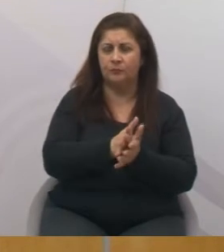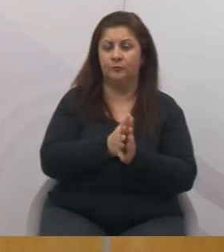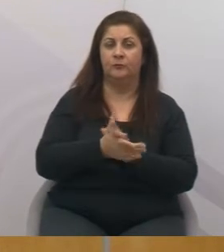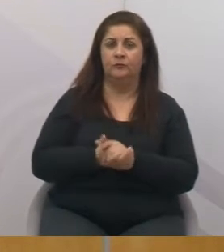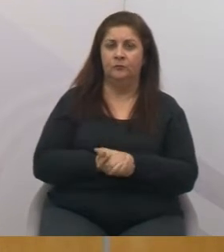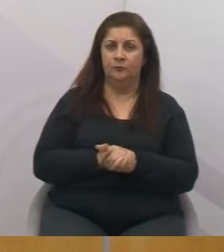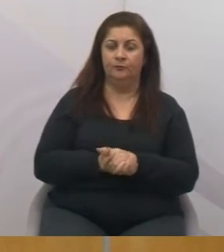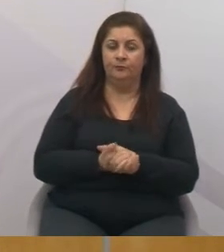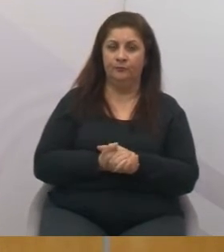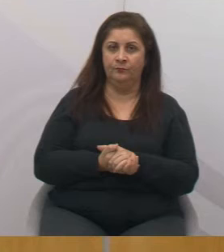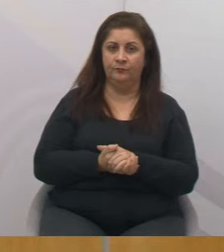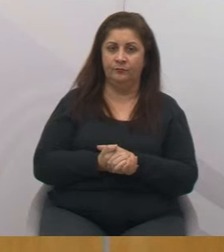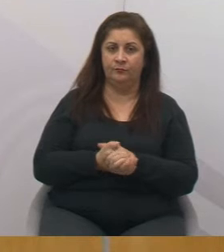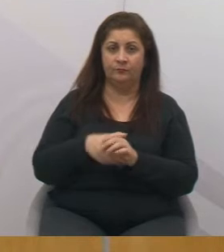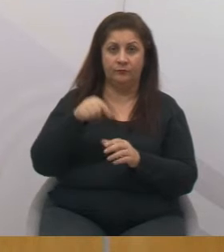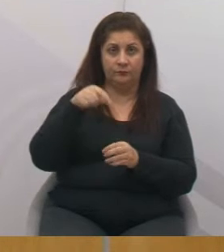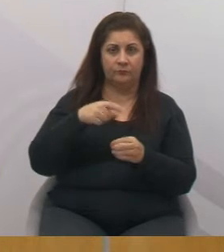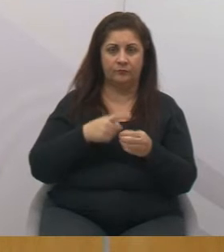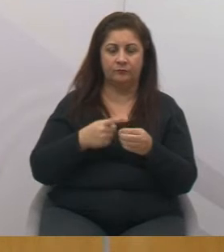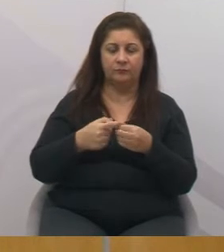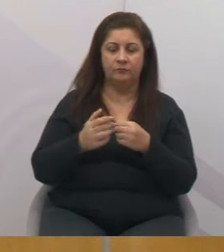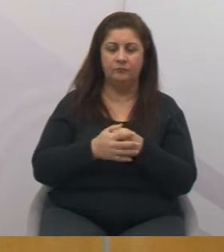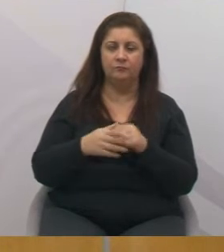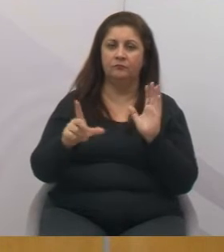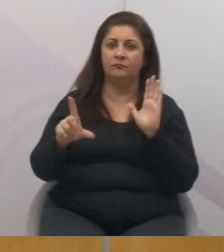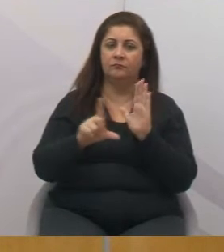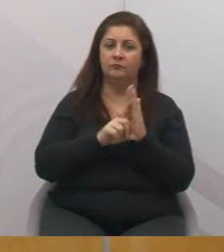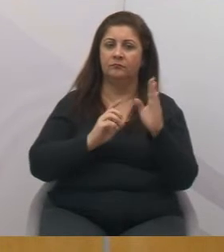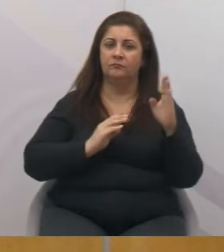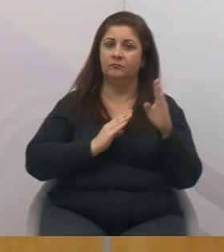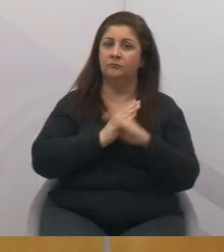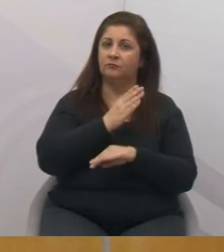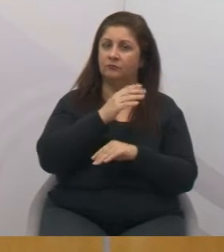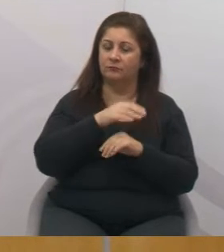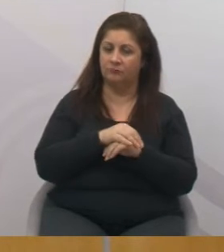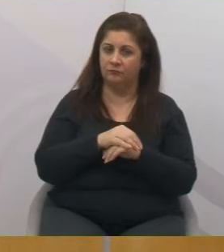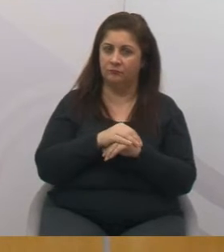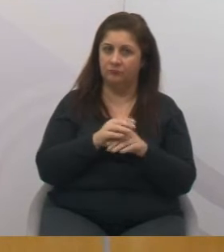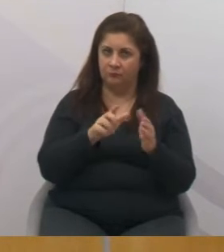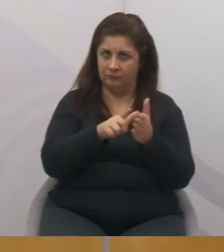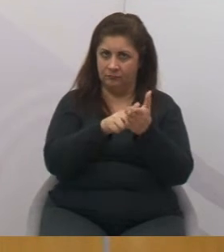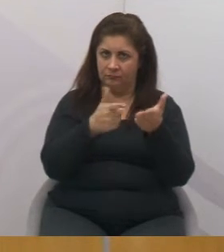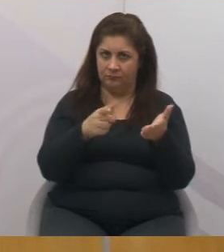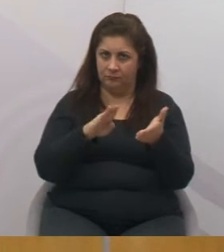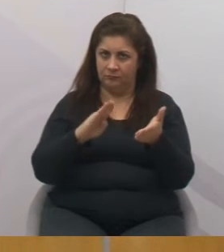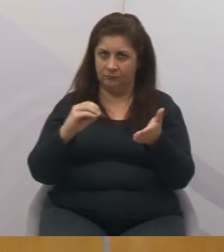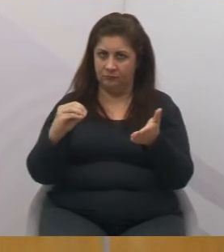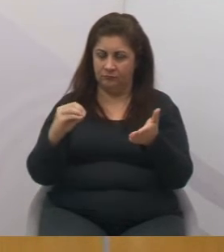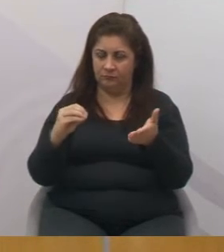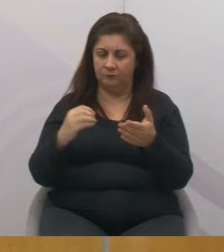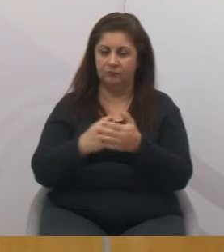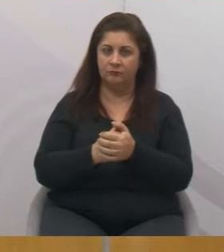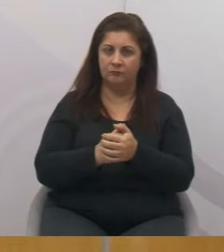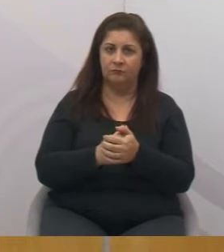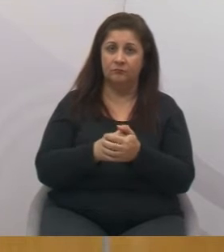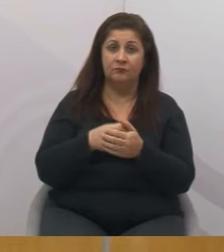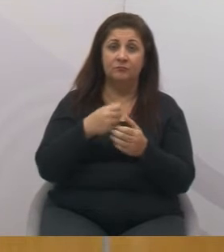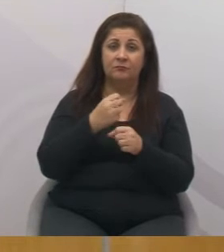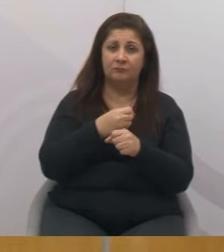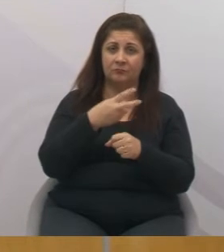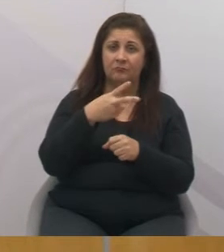ambiental no nosso município. Essa lei foi aprovada no Boletim Oficial de 31 de maio de